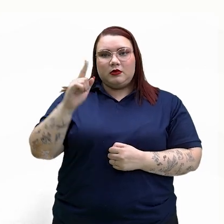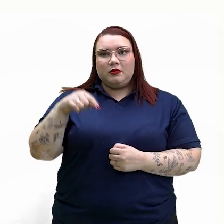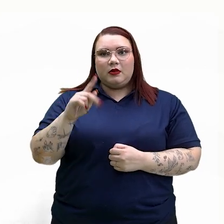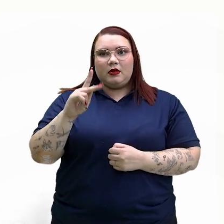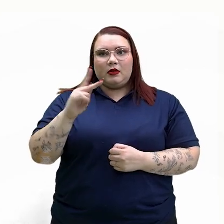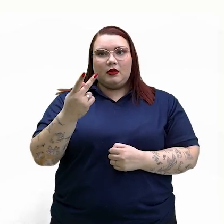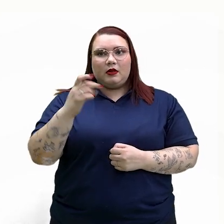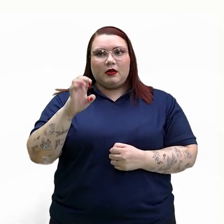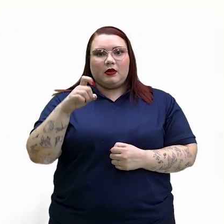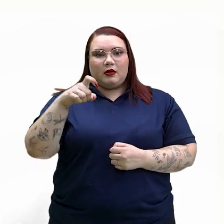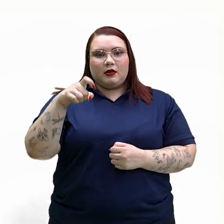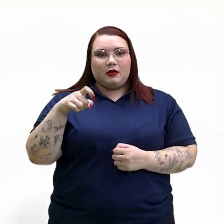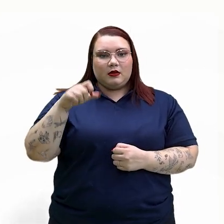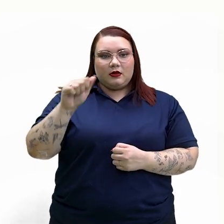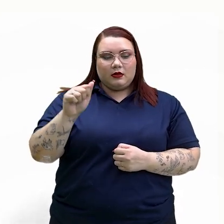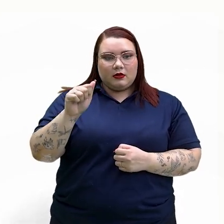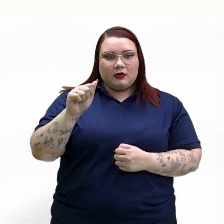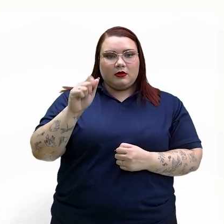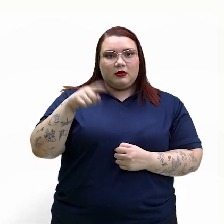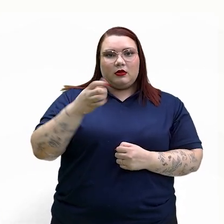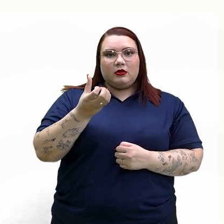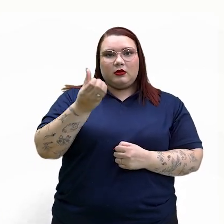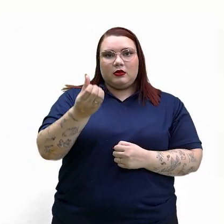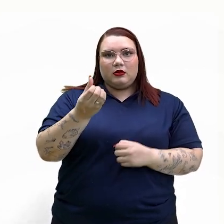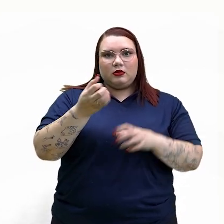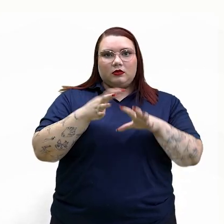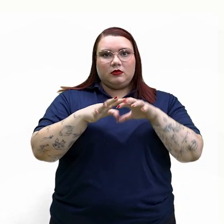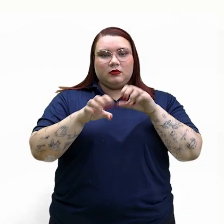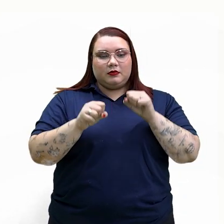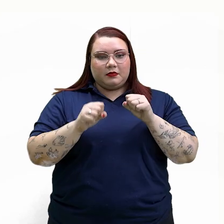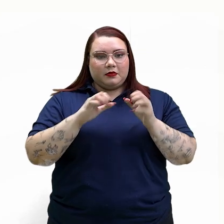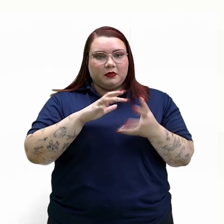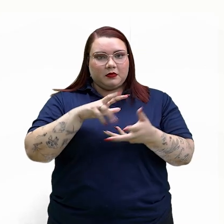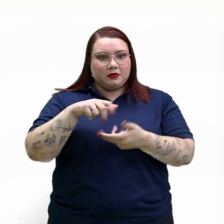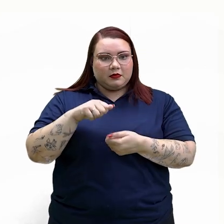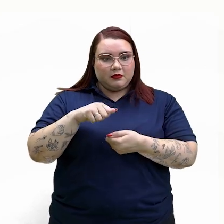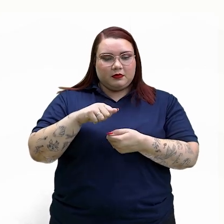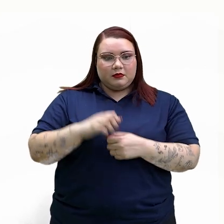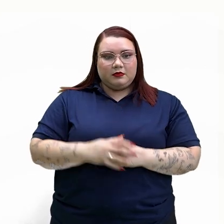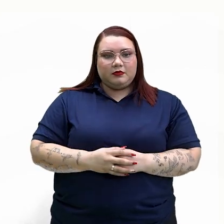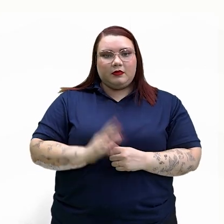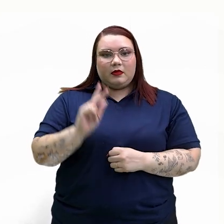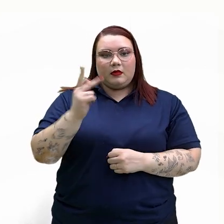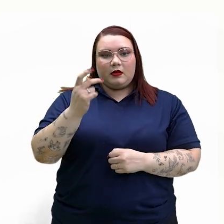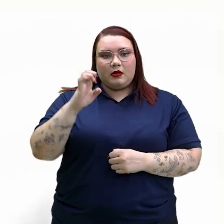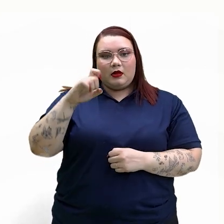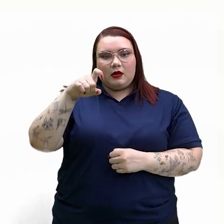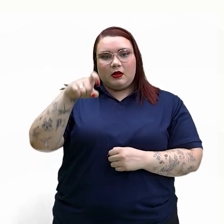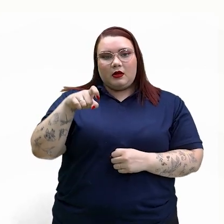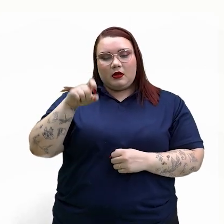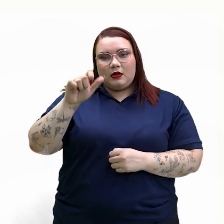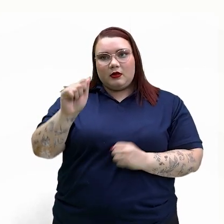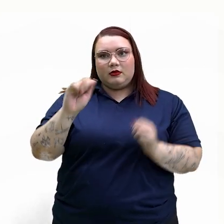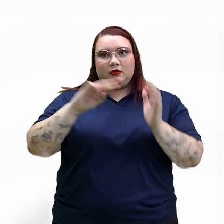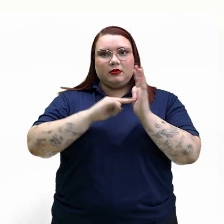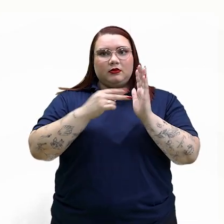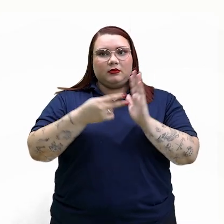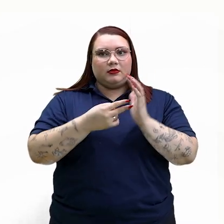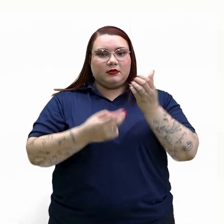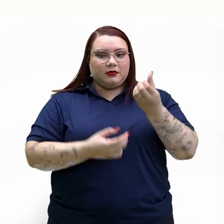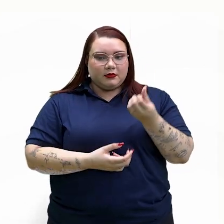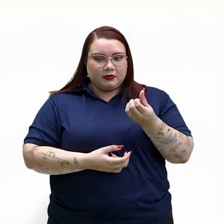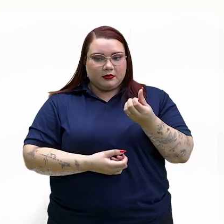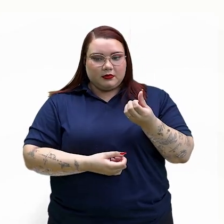hexa, ou seja, vai ter 6 títulos mundiais. Então, hexa significa que esse polígono tem